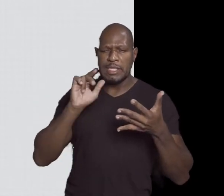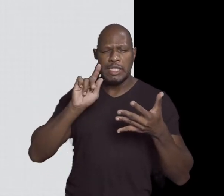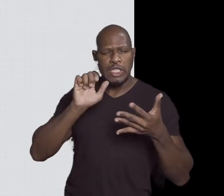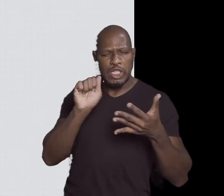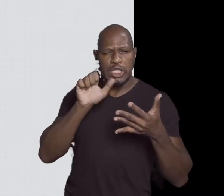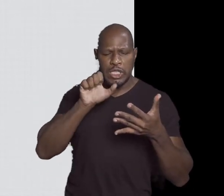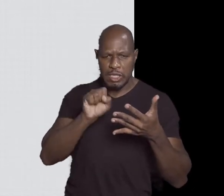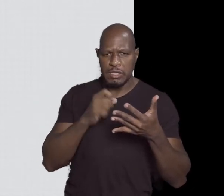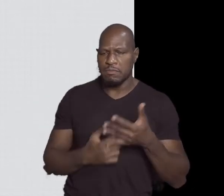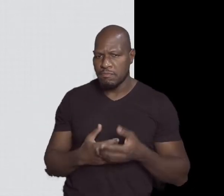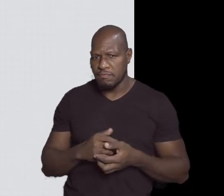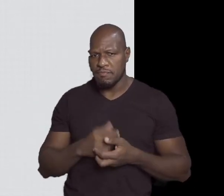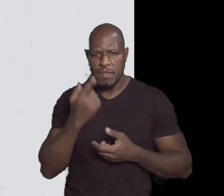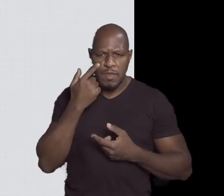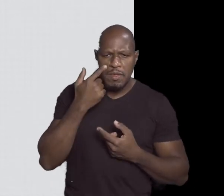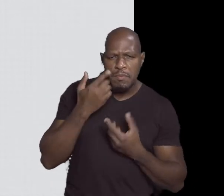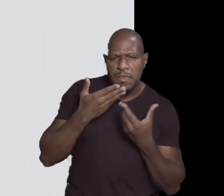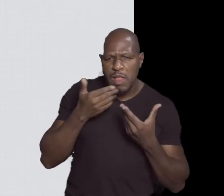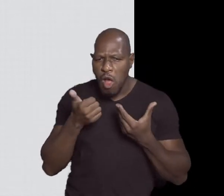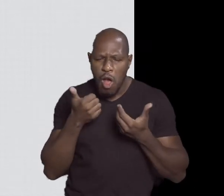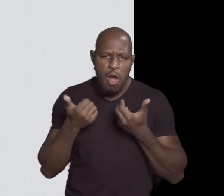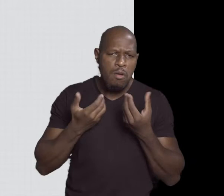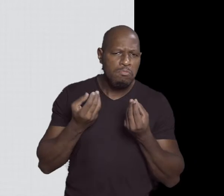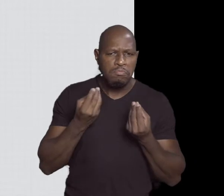tentando definir melhor